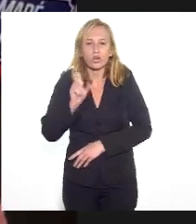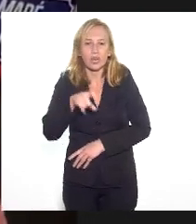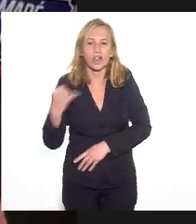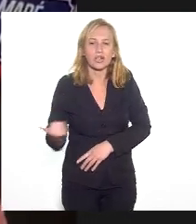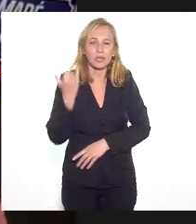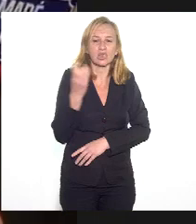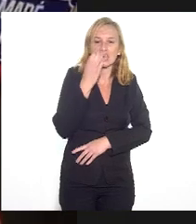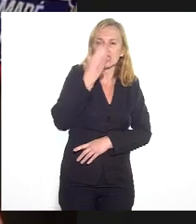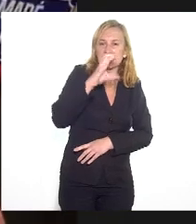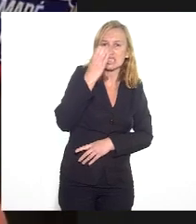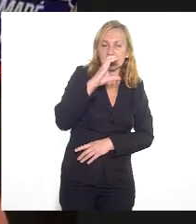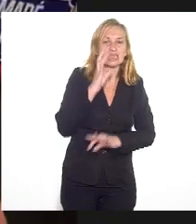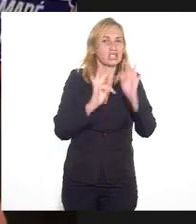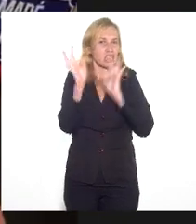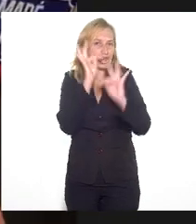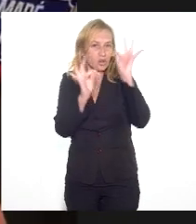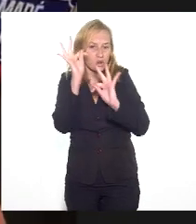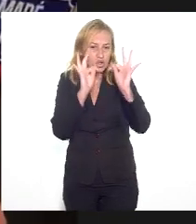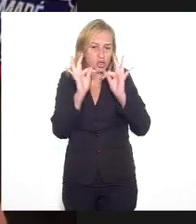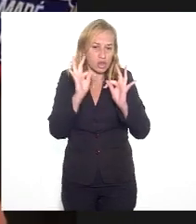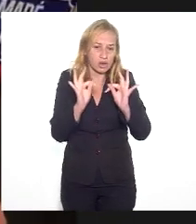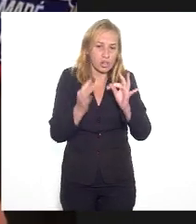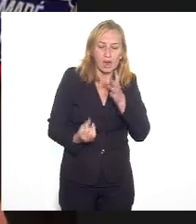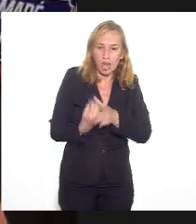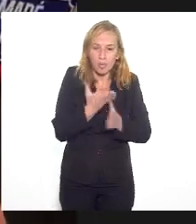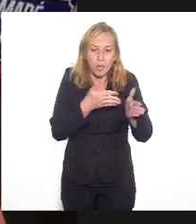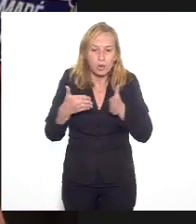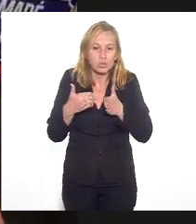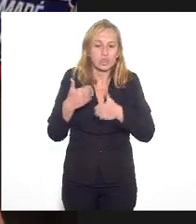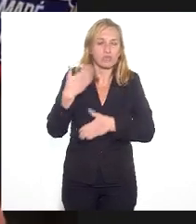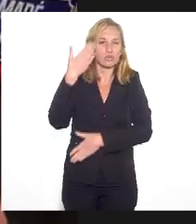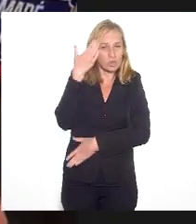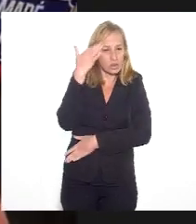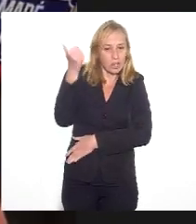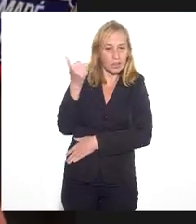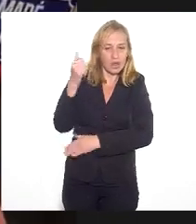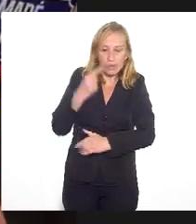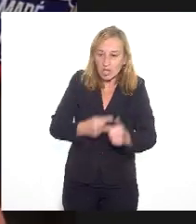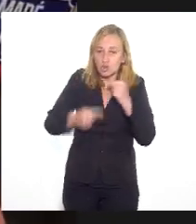a ciência e a tecnologia, a produção do saber para